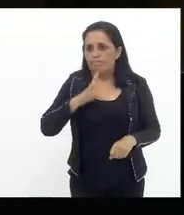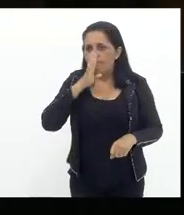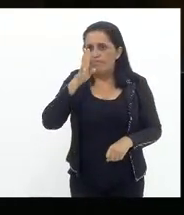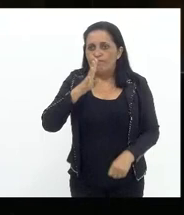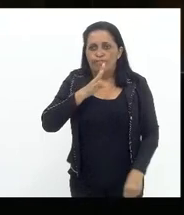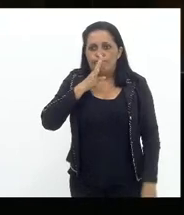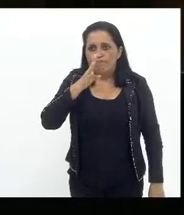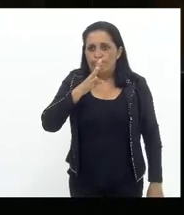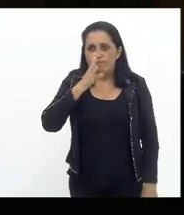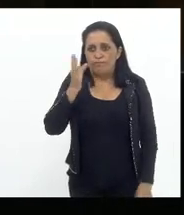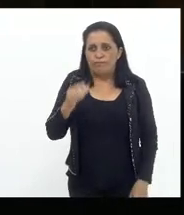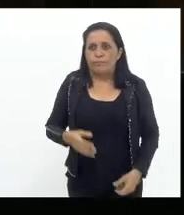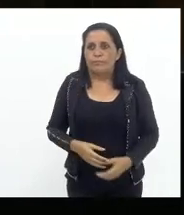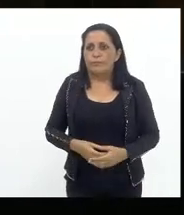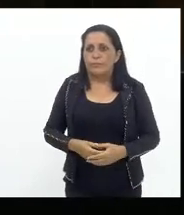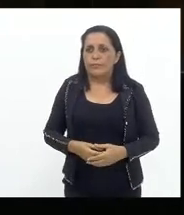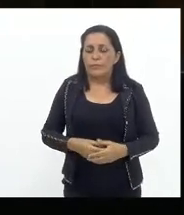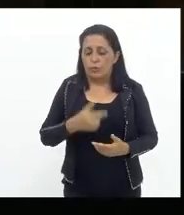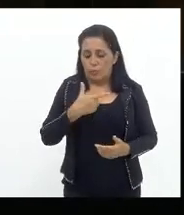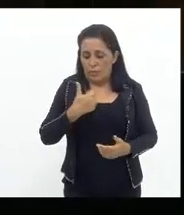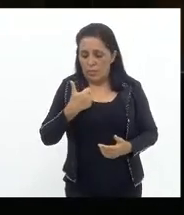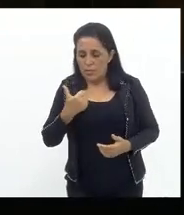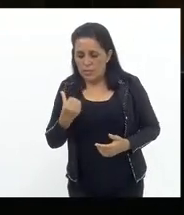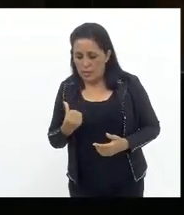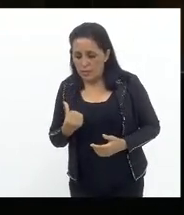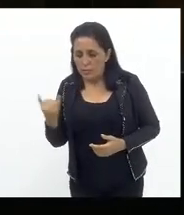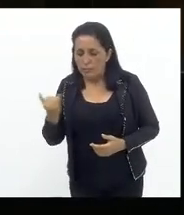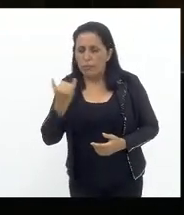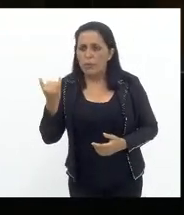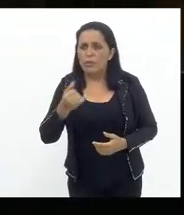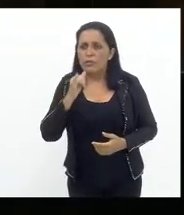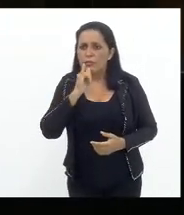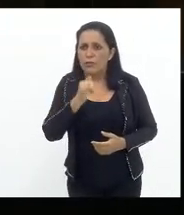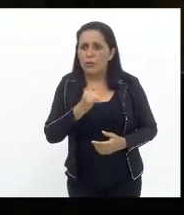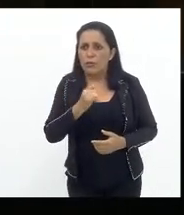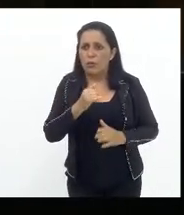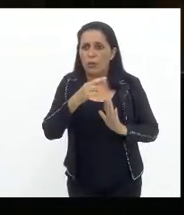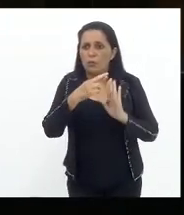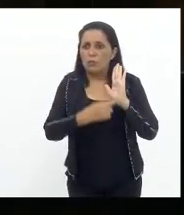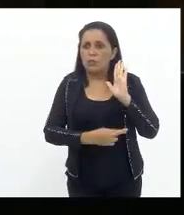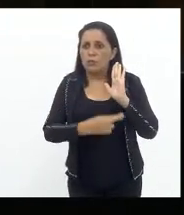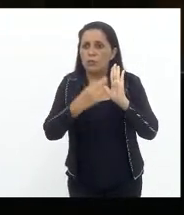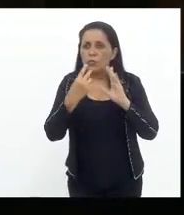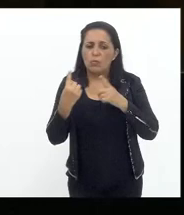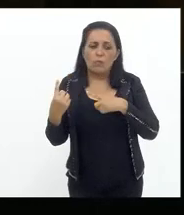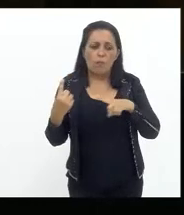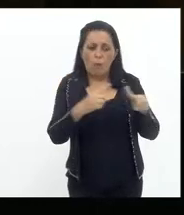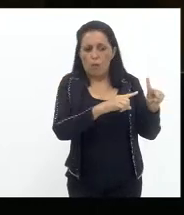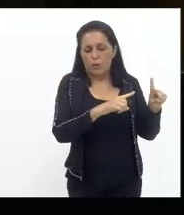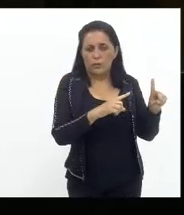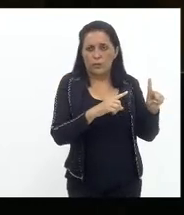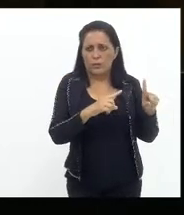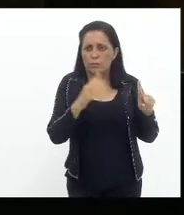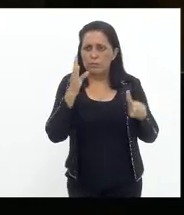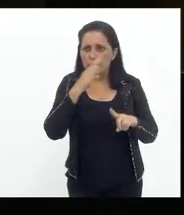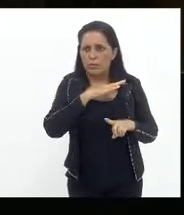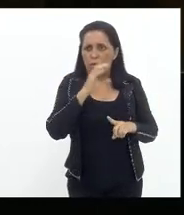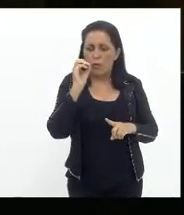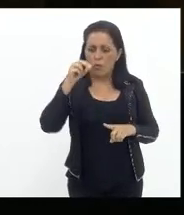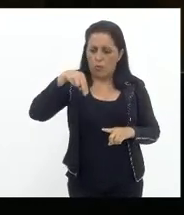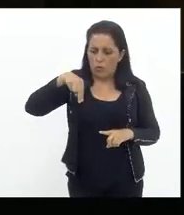nesse sentido, em 2016, é importante dizer, o relator contra a tortura da ONU, senhor